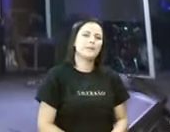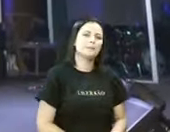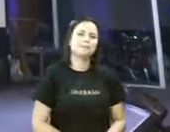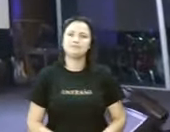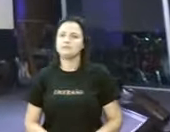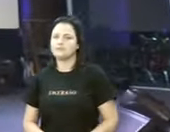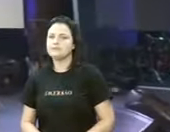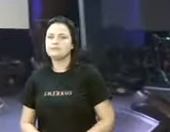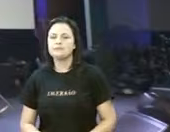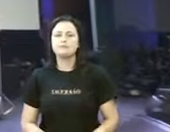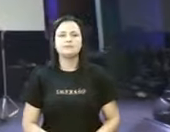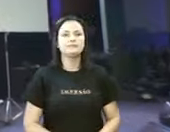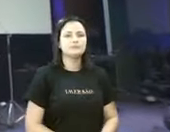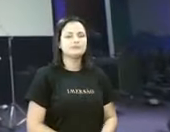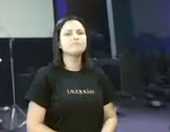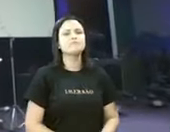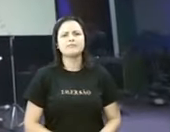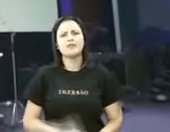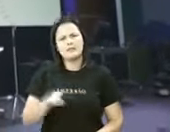Ah. Não sei se alguém me entende.